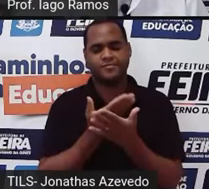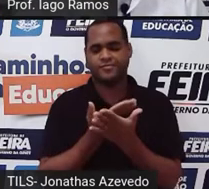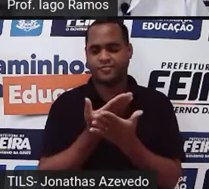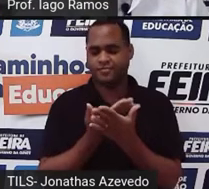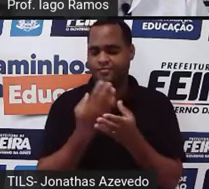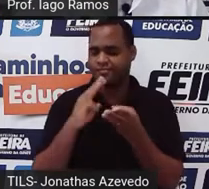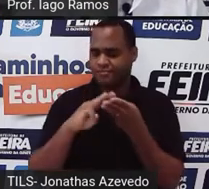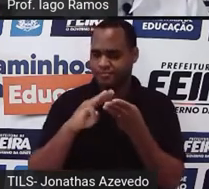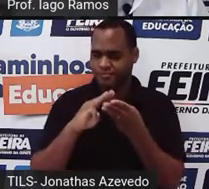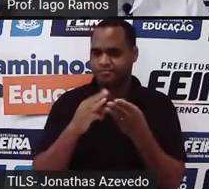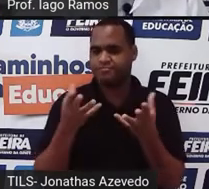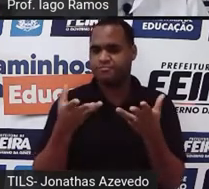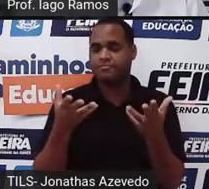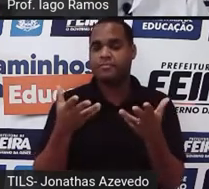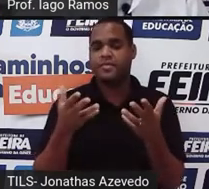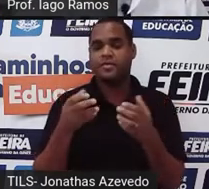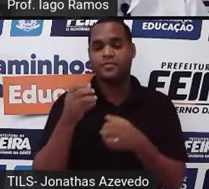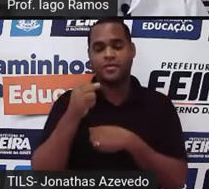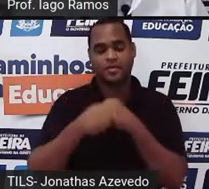matemática e em